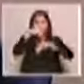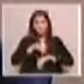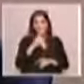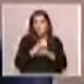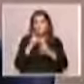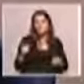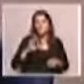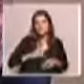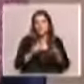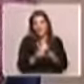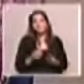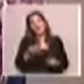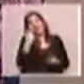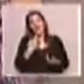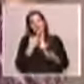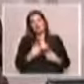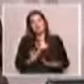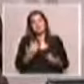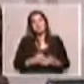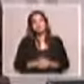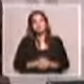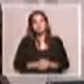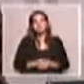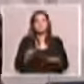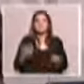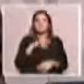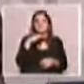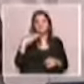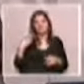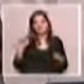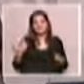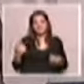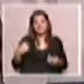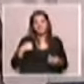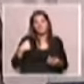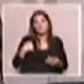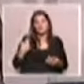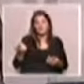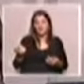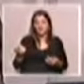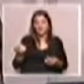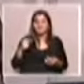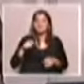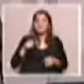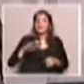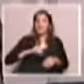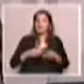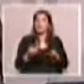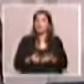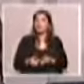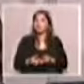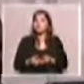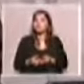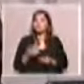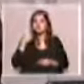à partida. É engraçado, eu creio que este queijo,